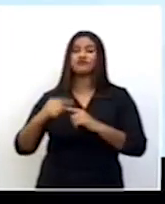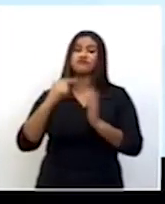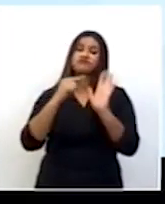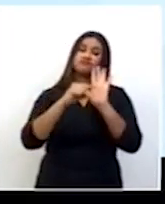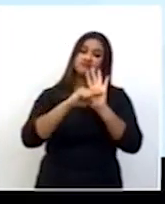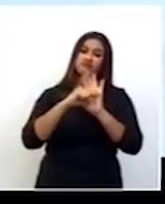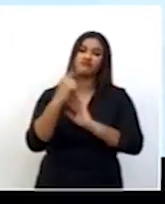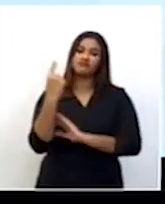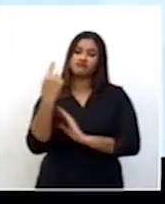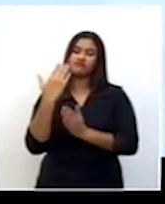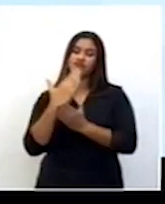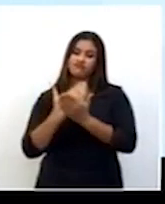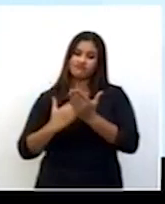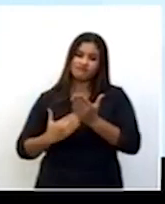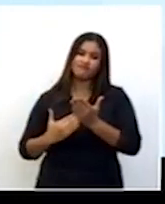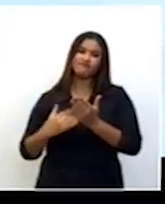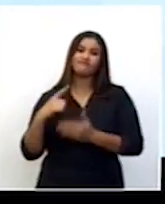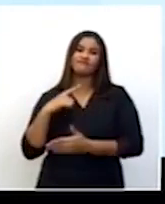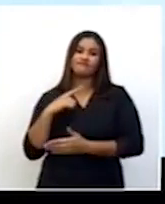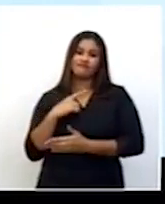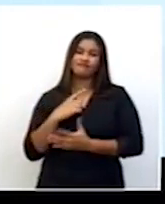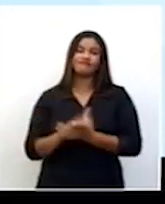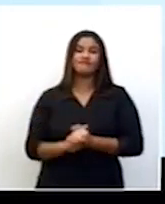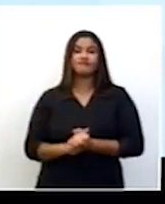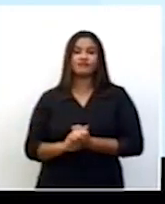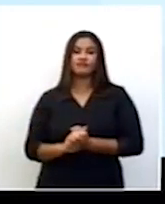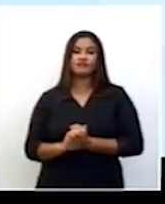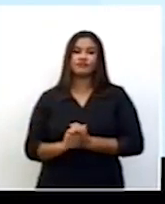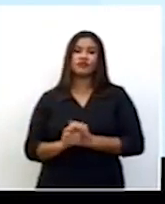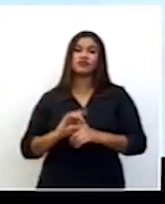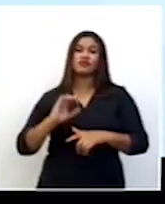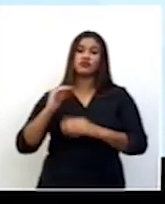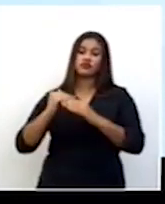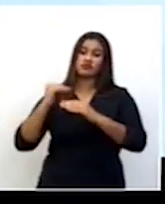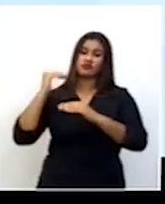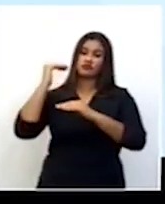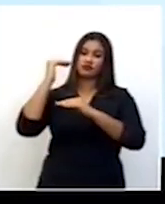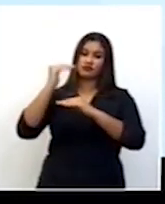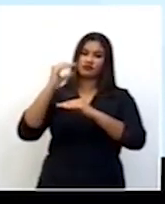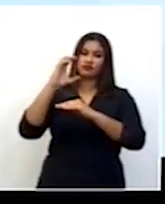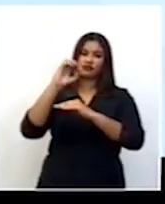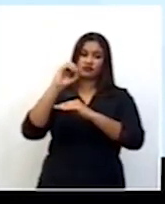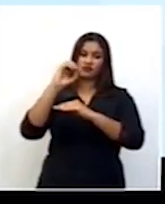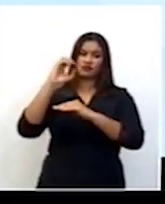Então aí eu fico devendo metade. E o termo em cima subtraindo vai dar